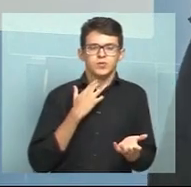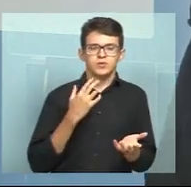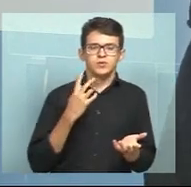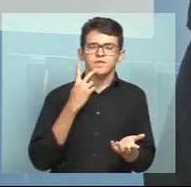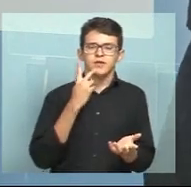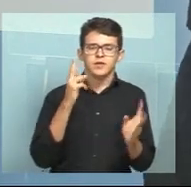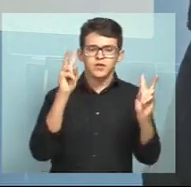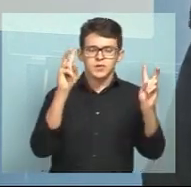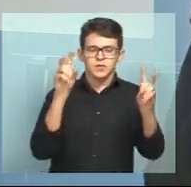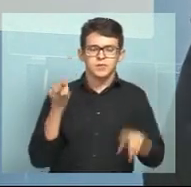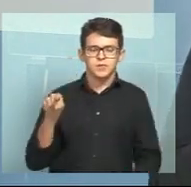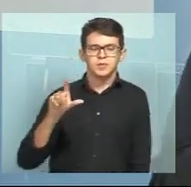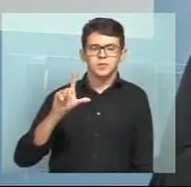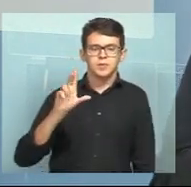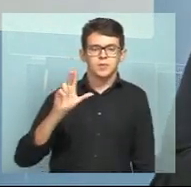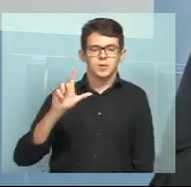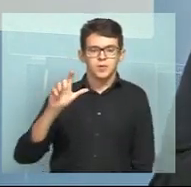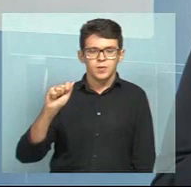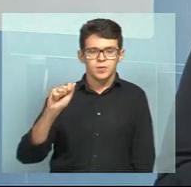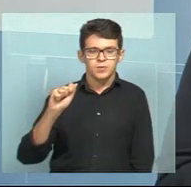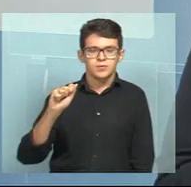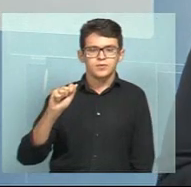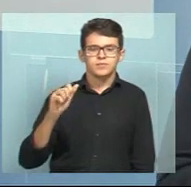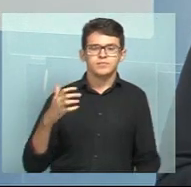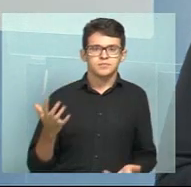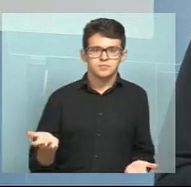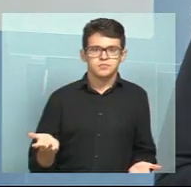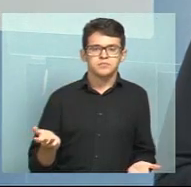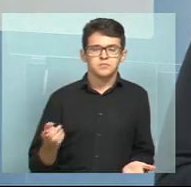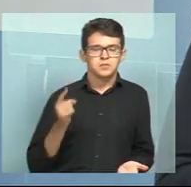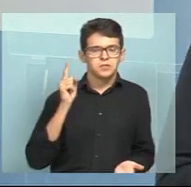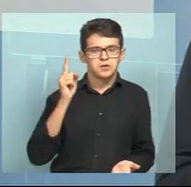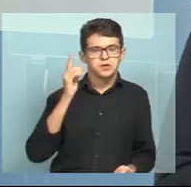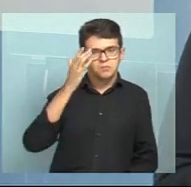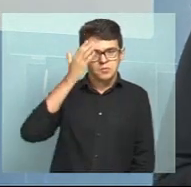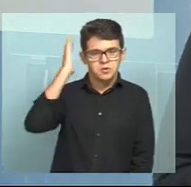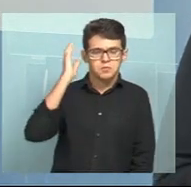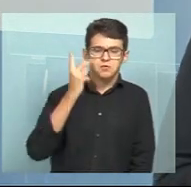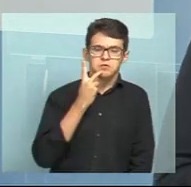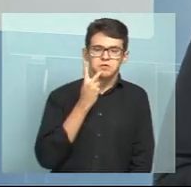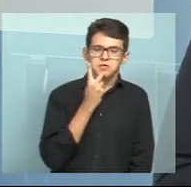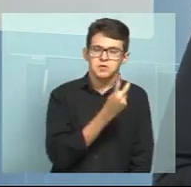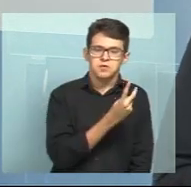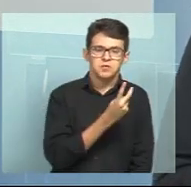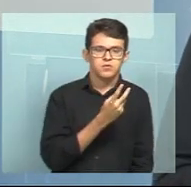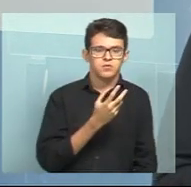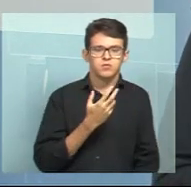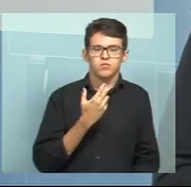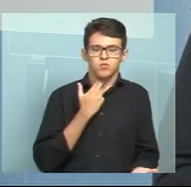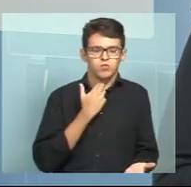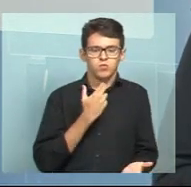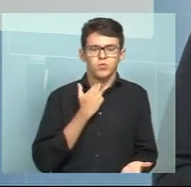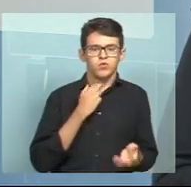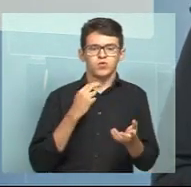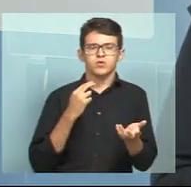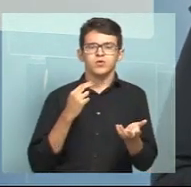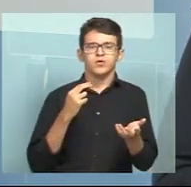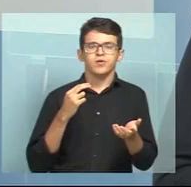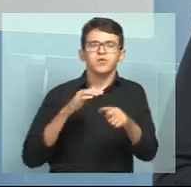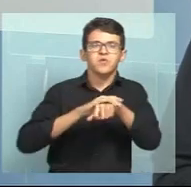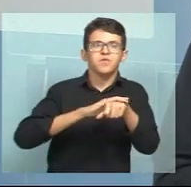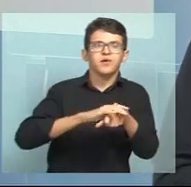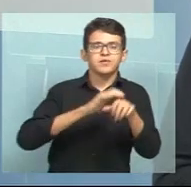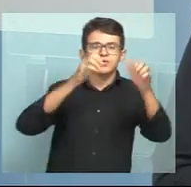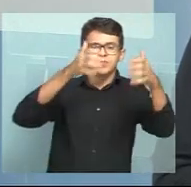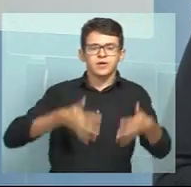Nessa preocupação de mandar um recado para cá e ninguém comente nada sobre a derrocata do Lula nesse julgamento, para mim